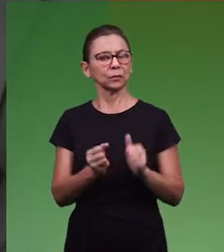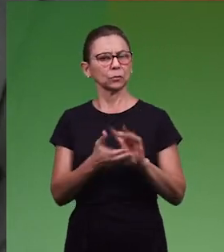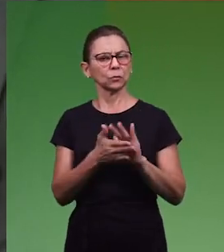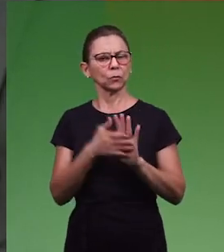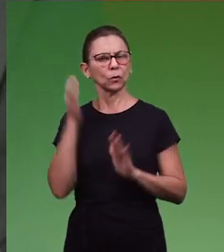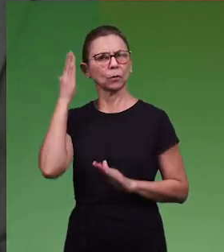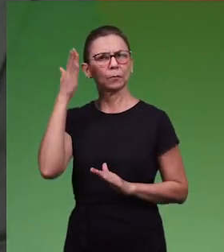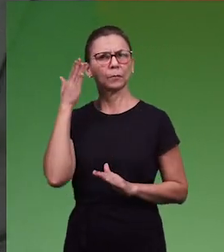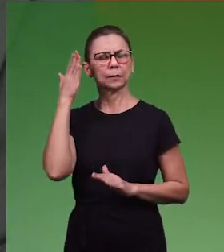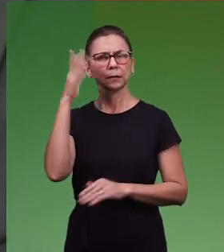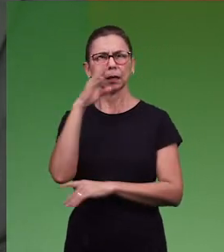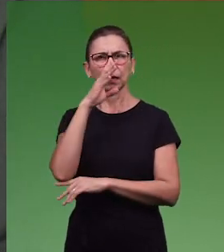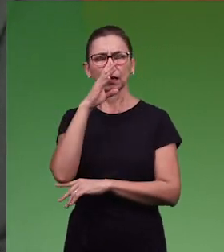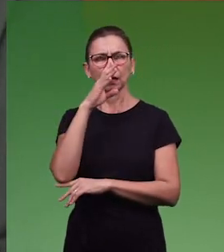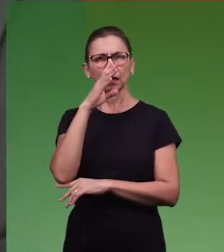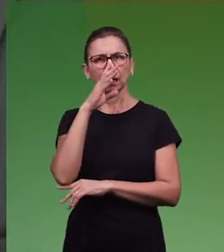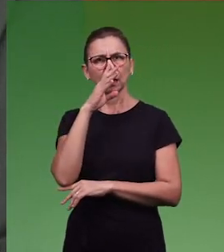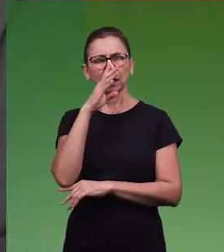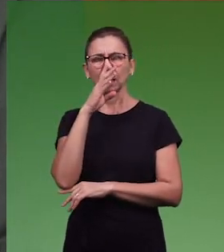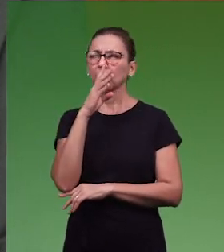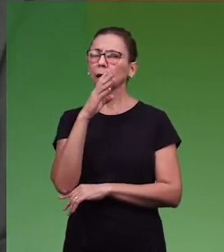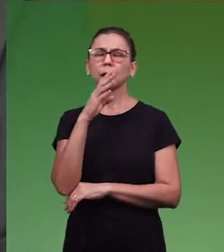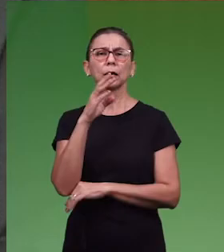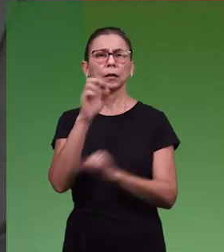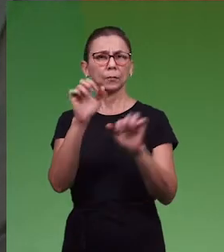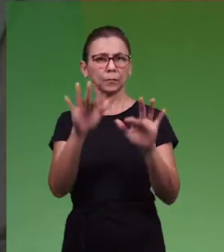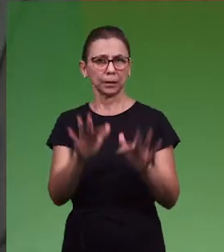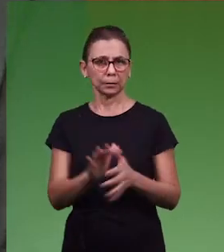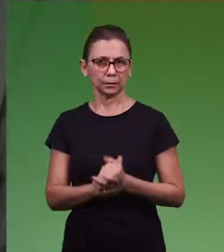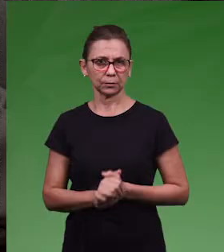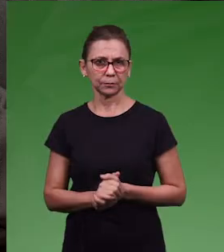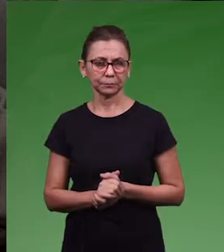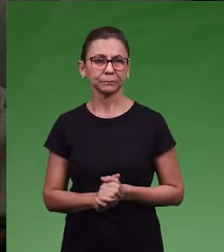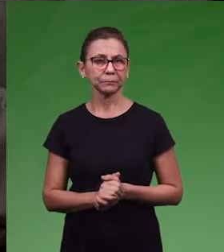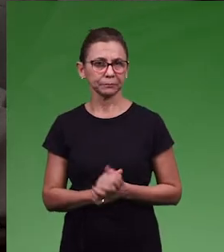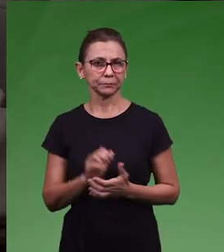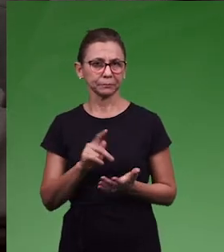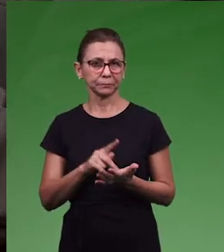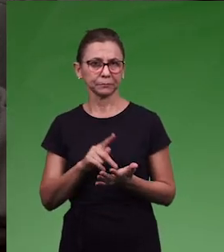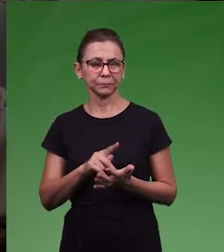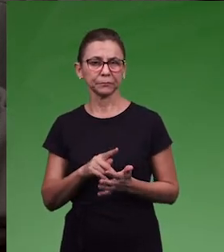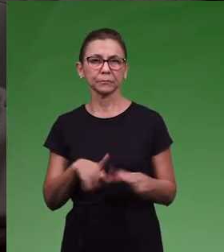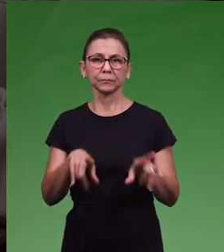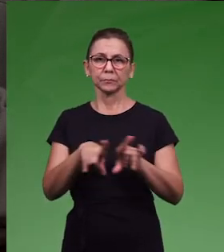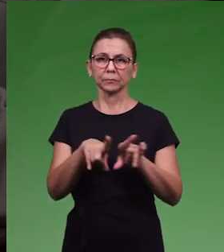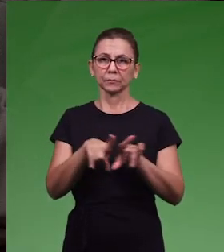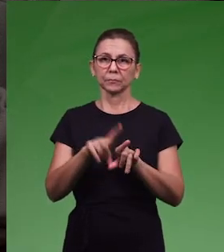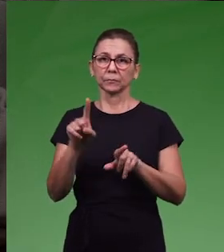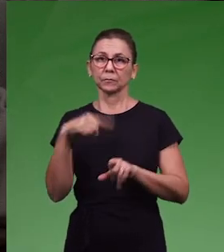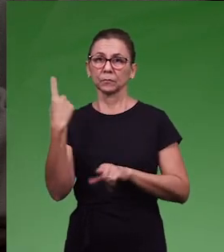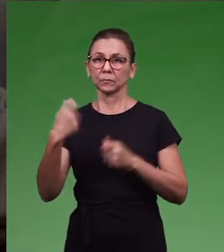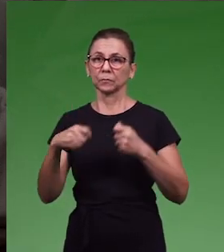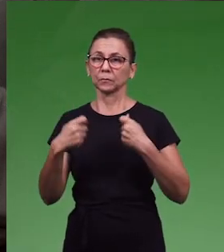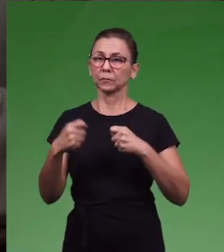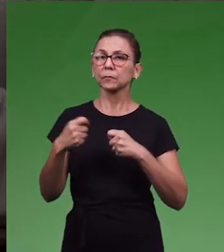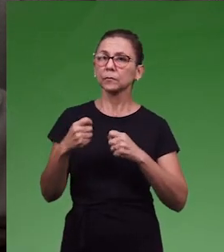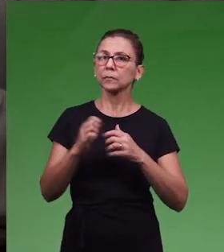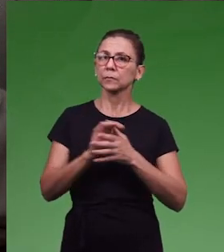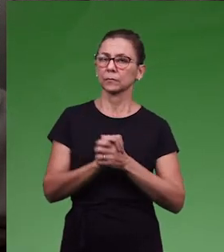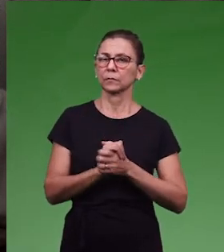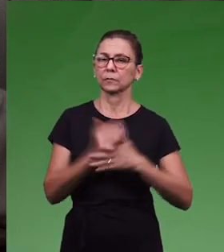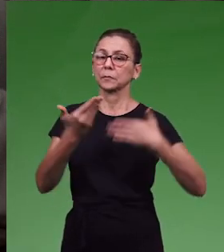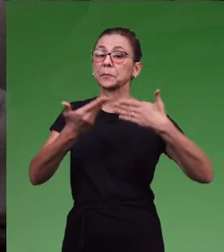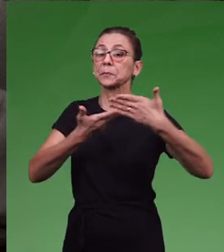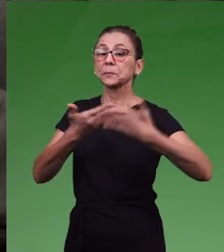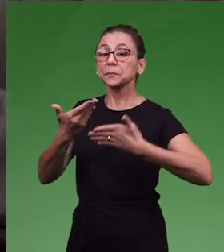assim, preparada para receber os visitantes. Ela precisa estar preparada. Aqueles que vão entrar pela